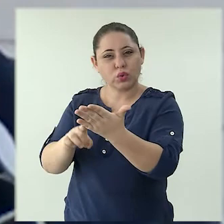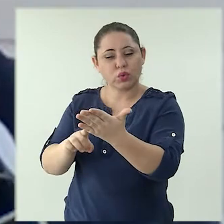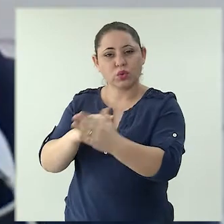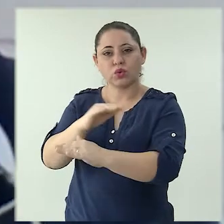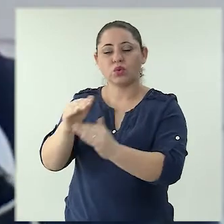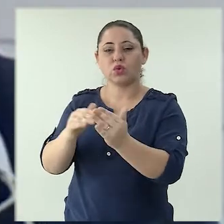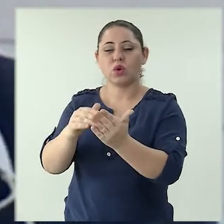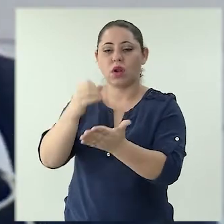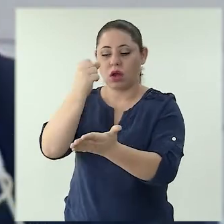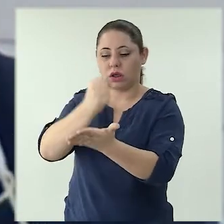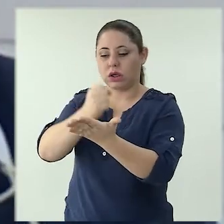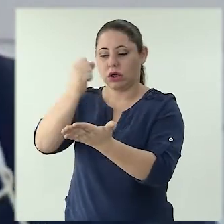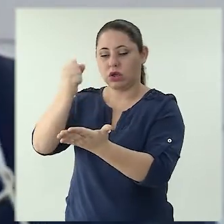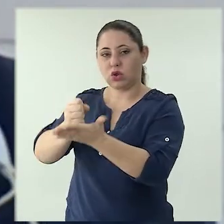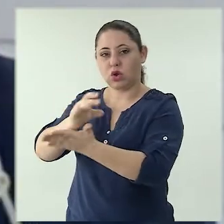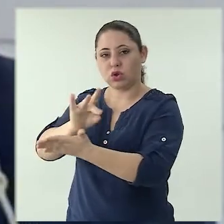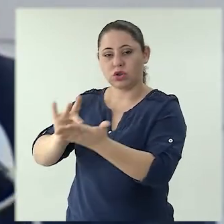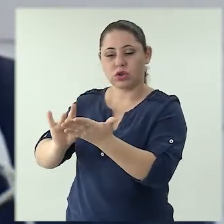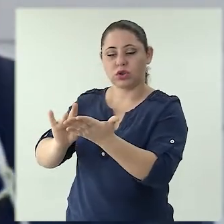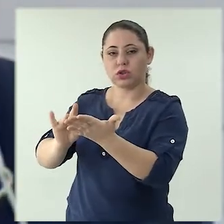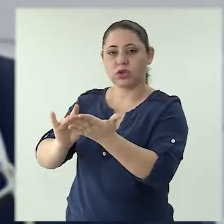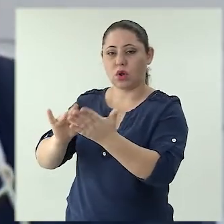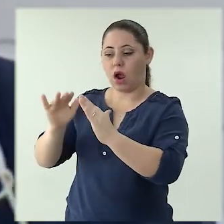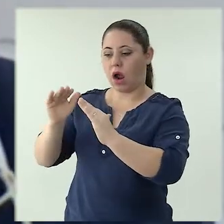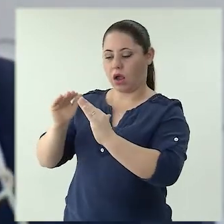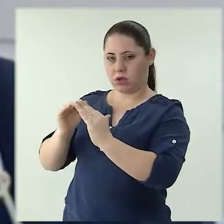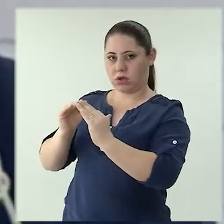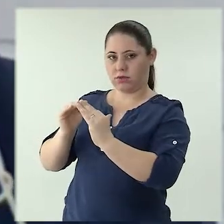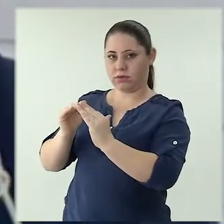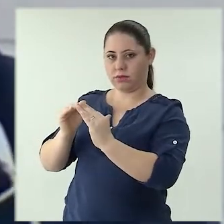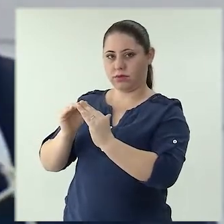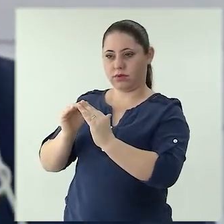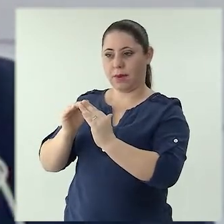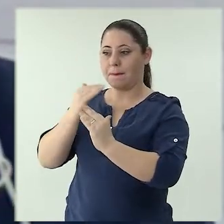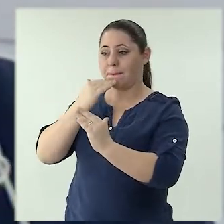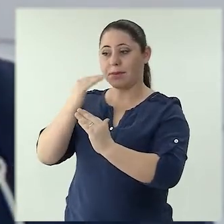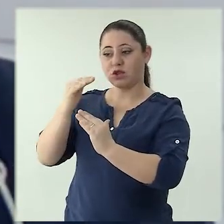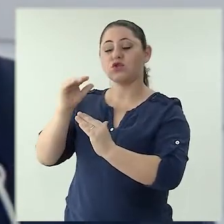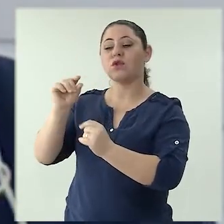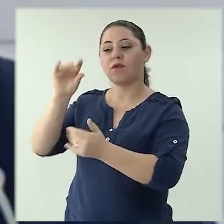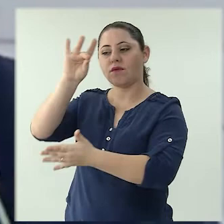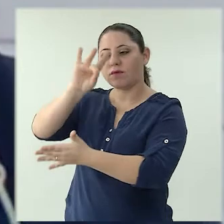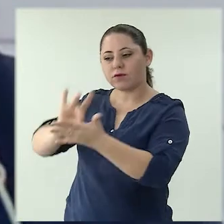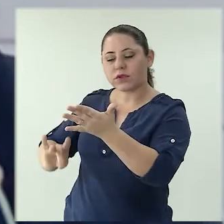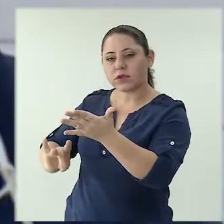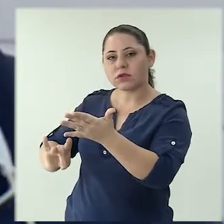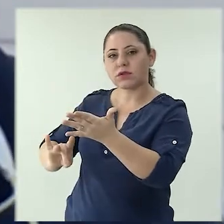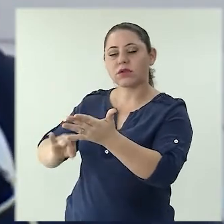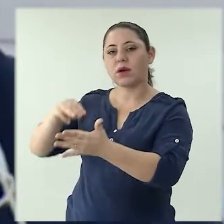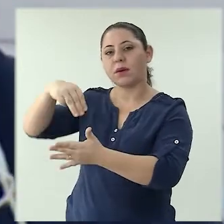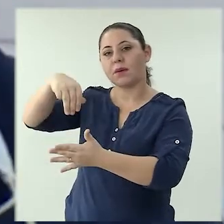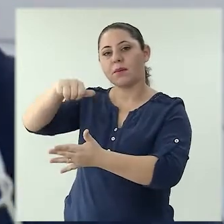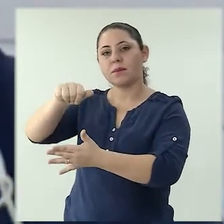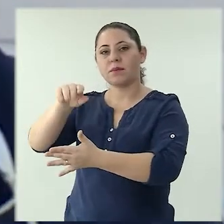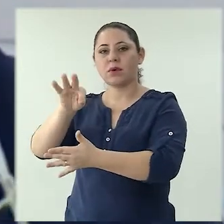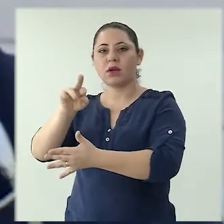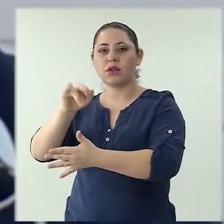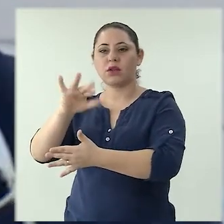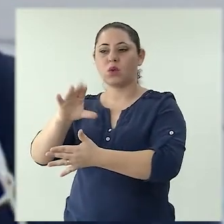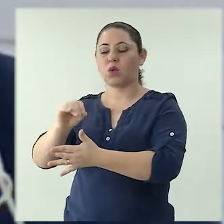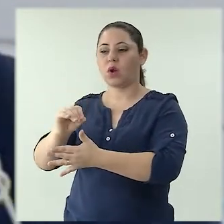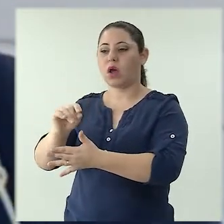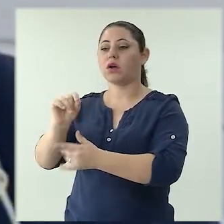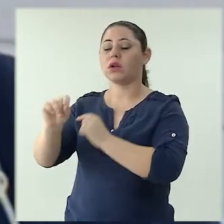toda para o cartório de registro de imóveis, solicitando, então, que seja registrado na matrícula do imóvel